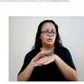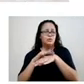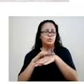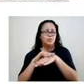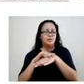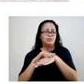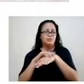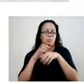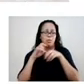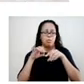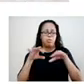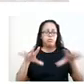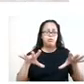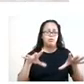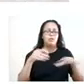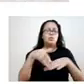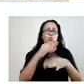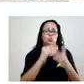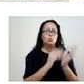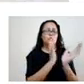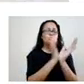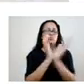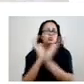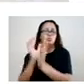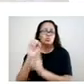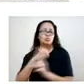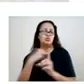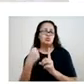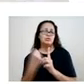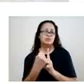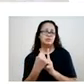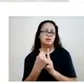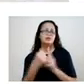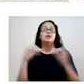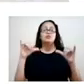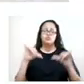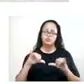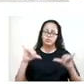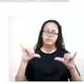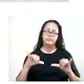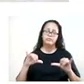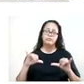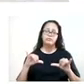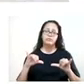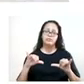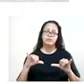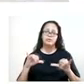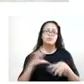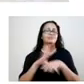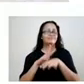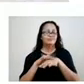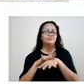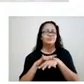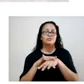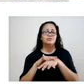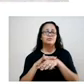alcançado todos os grupos sociais sofreram com essa